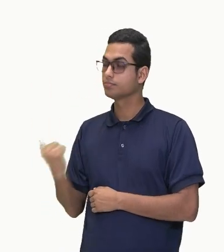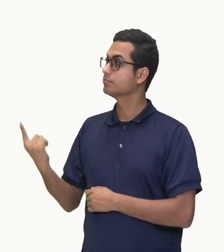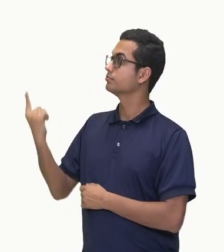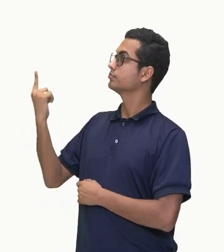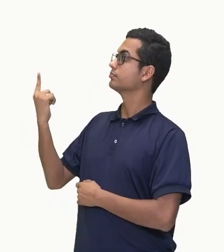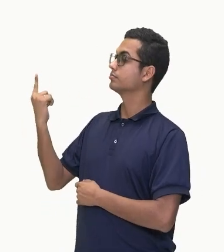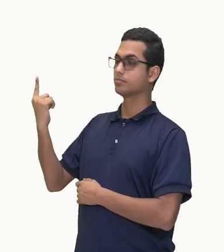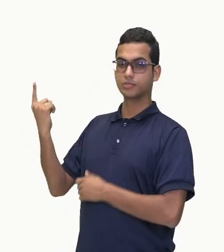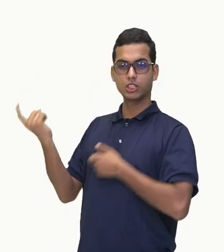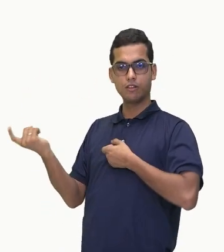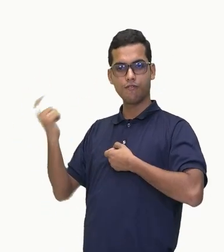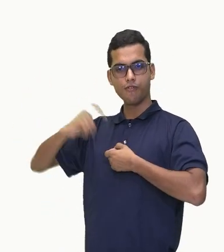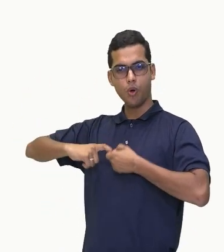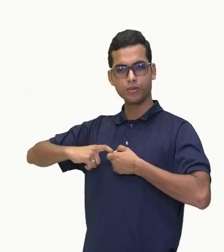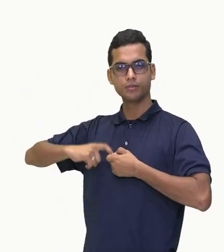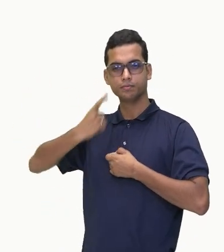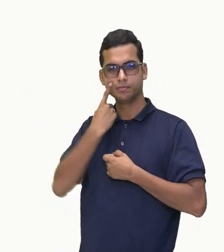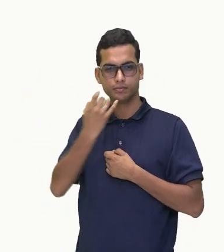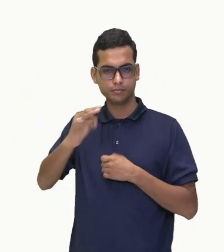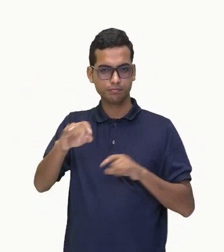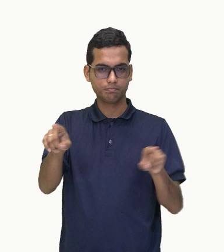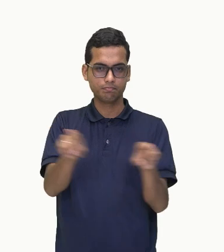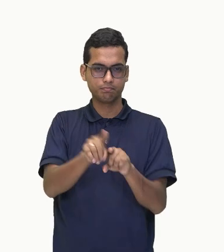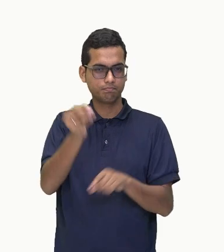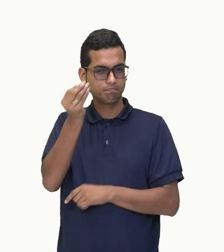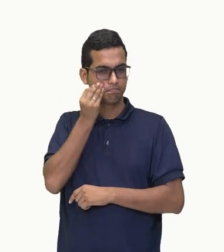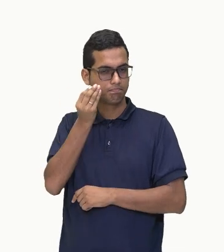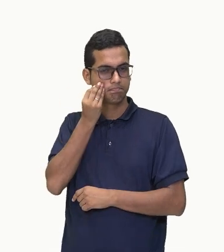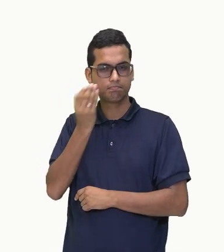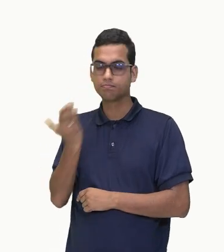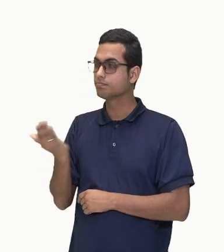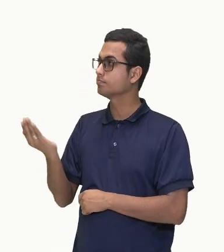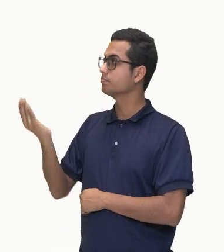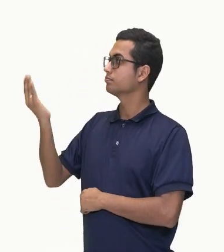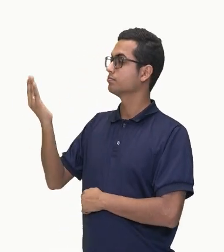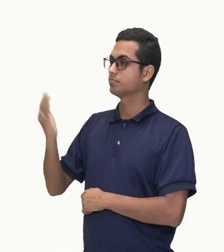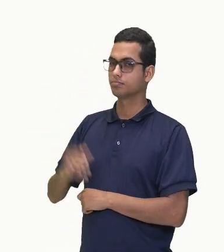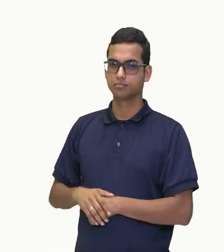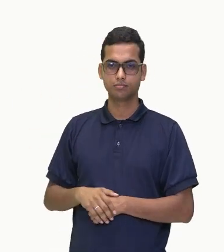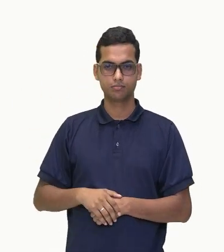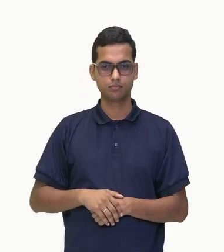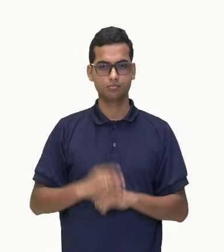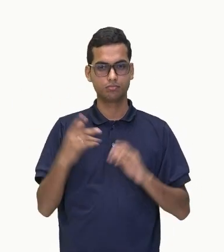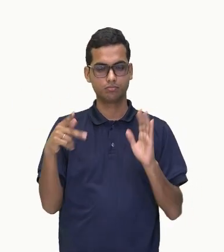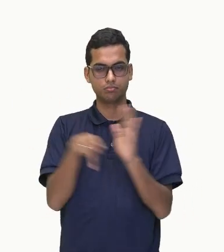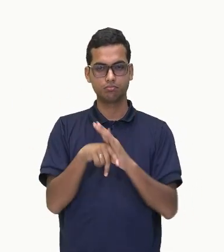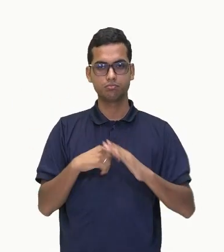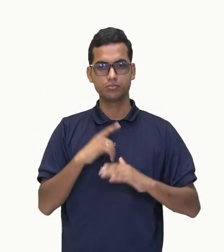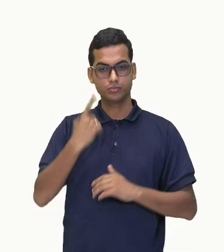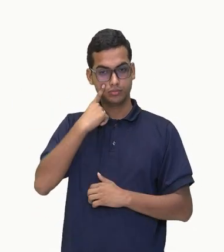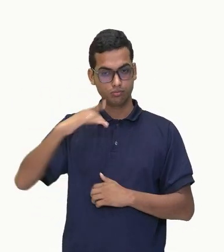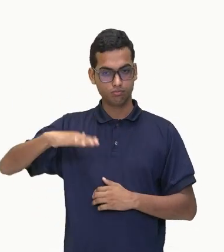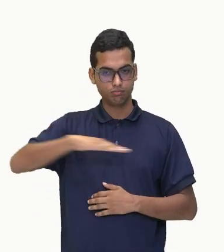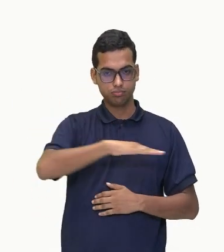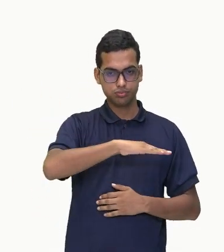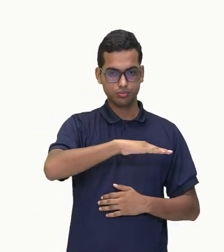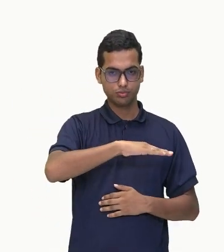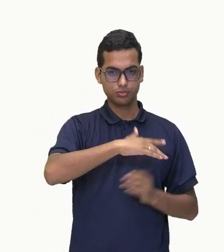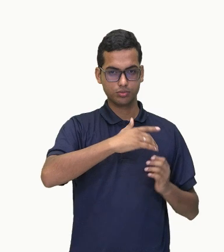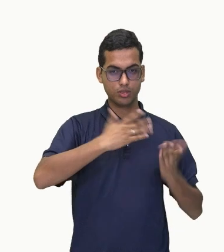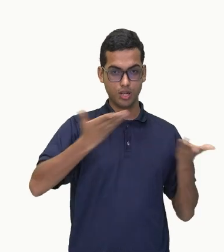só, observa comigo agora que se o móvel se desloca